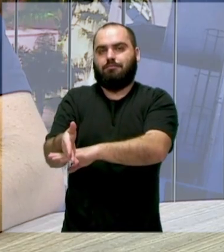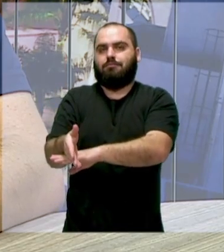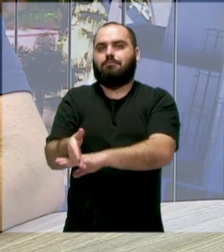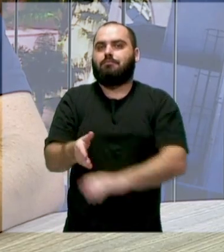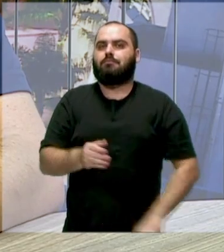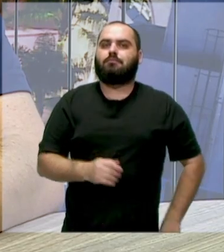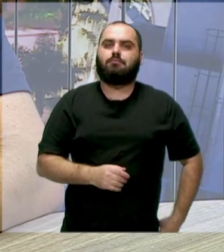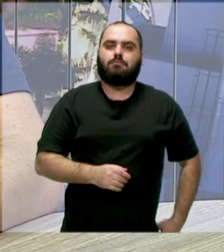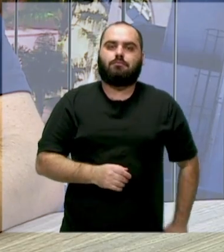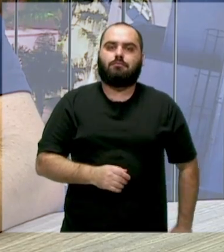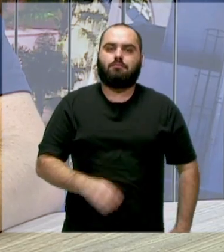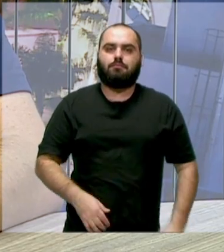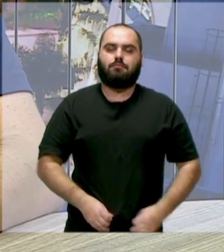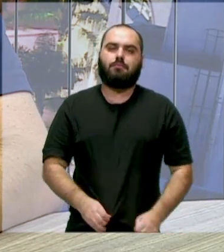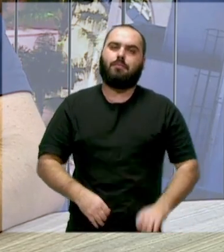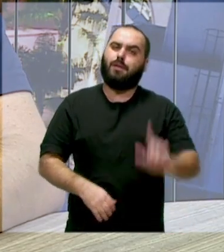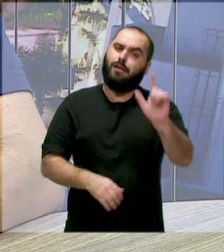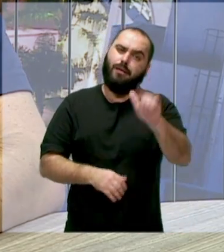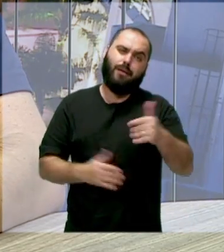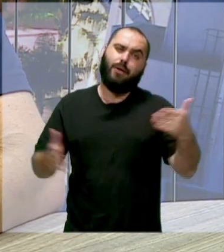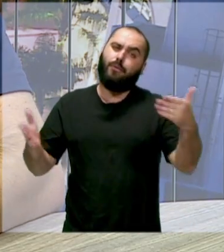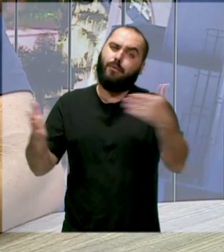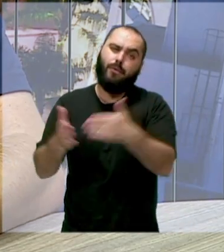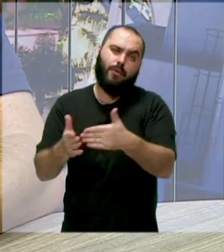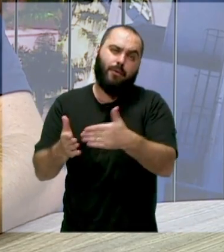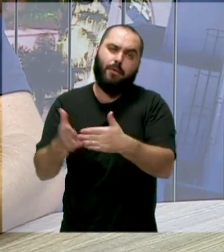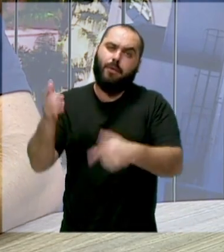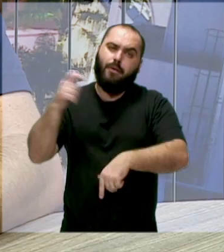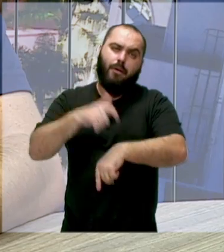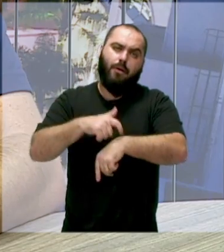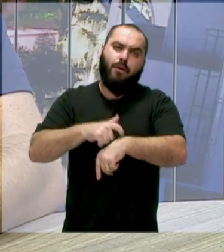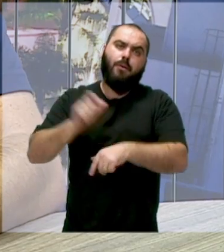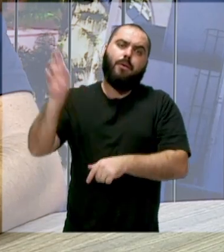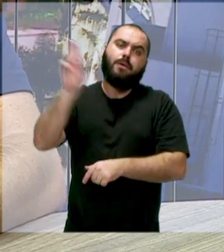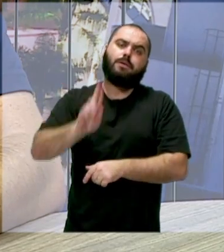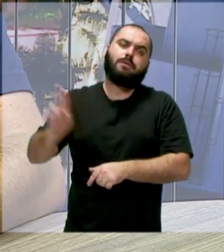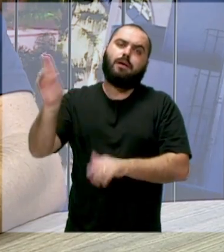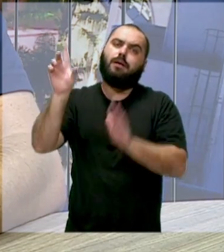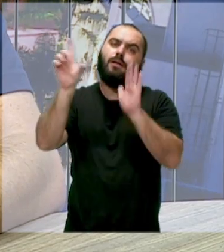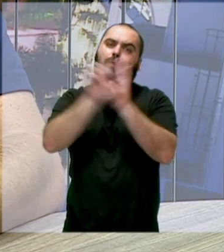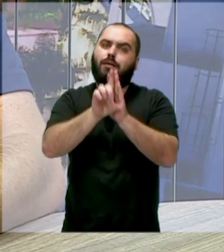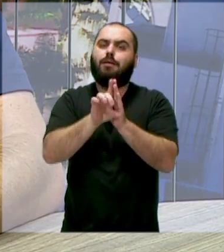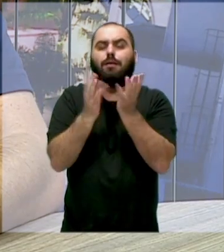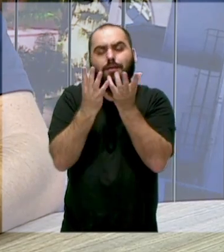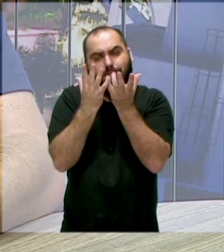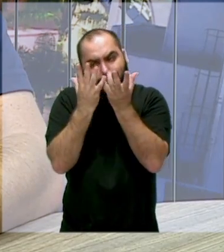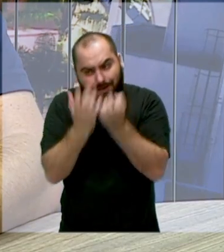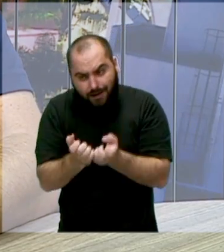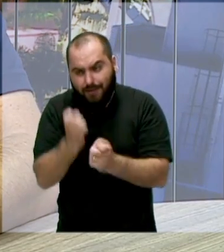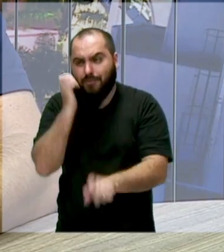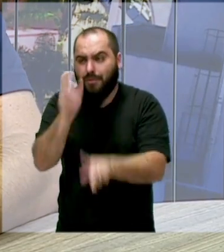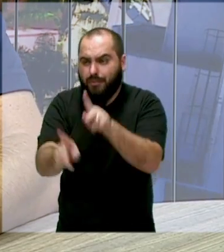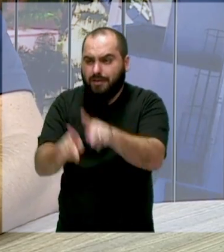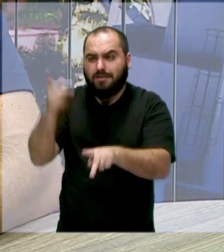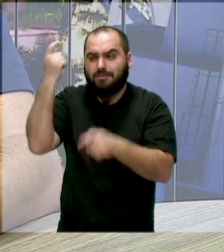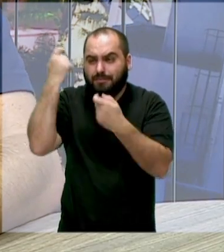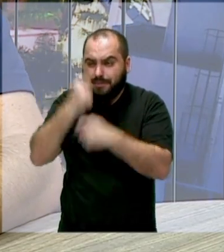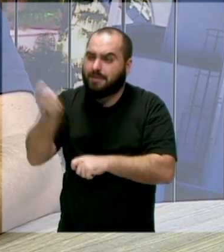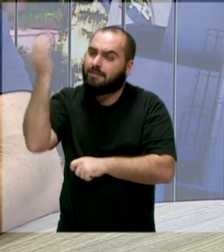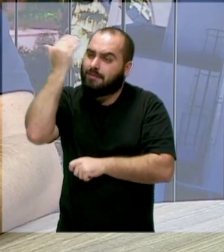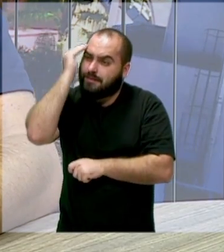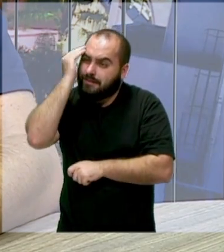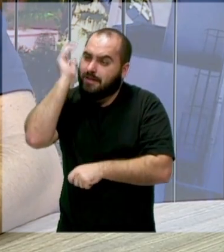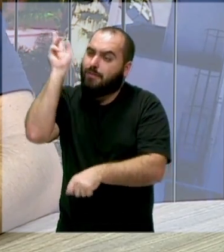É o último recurso que a gente tem para usar dessa lei. Nós queremos que a população entenda que ela tem que fazer o trabalho de prevenção,